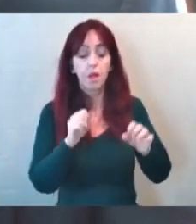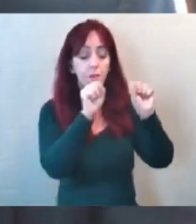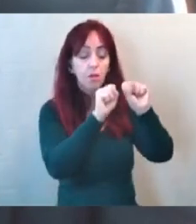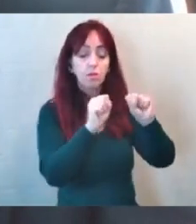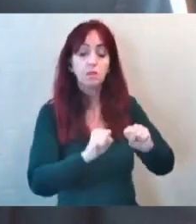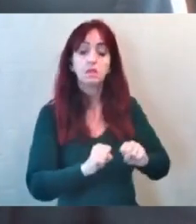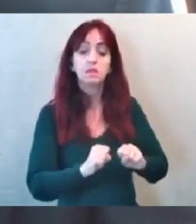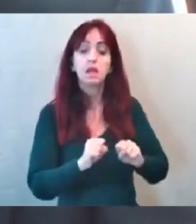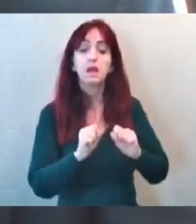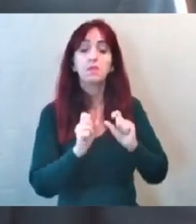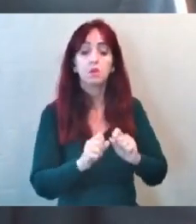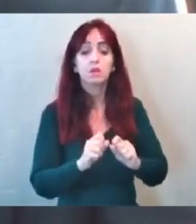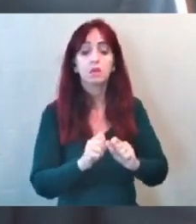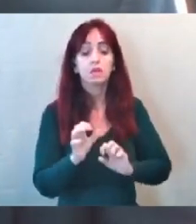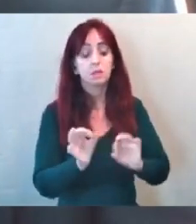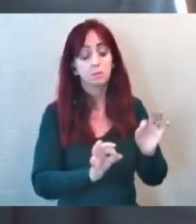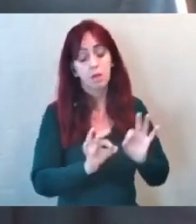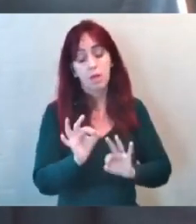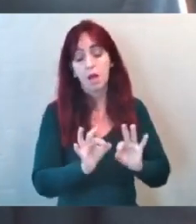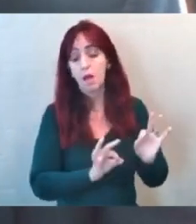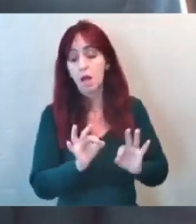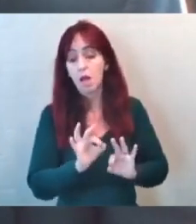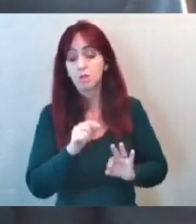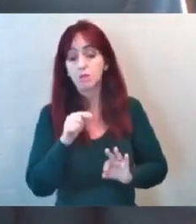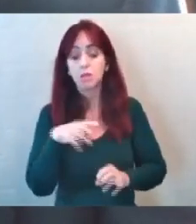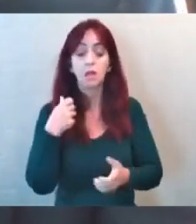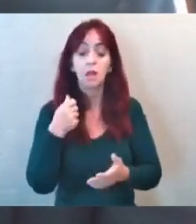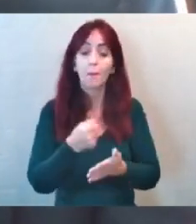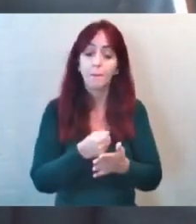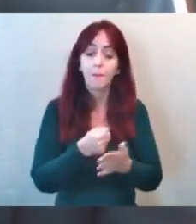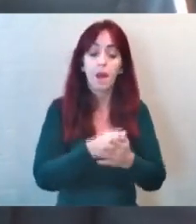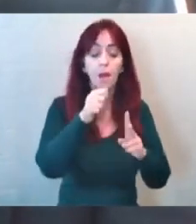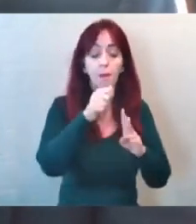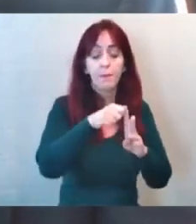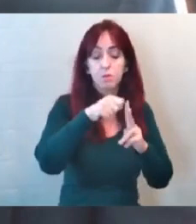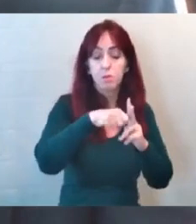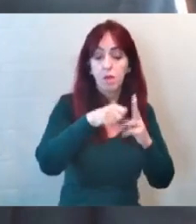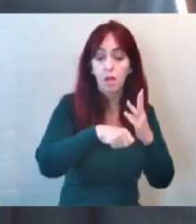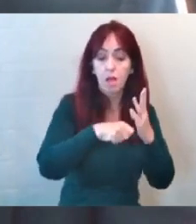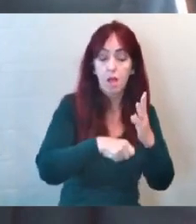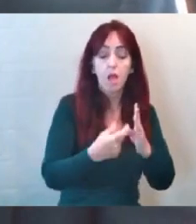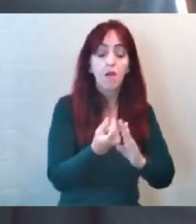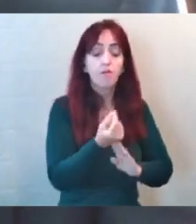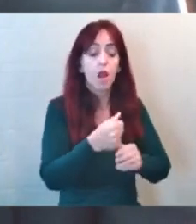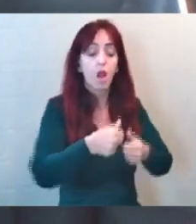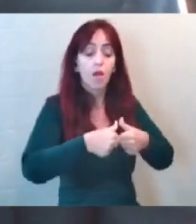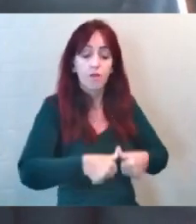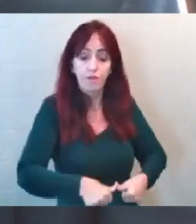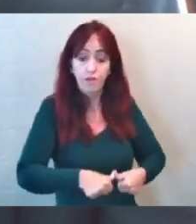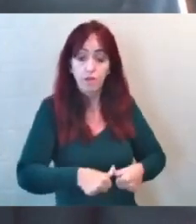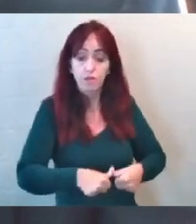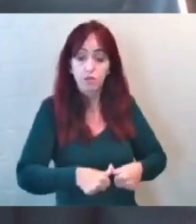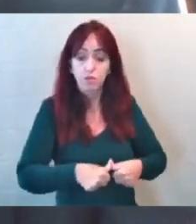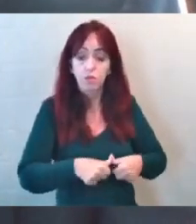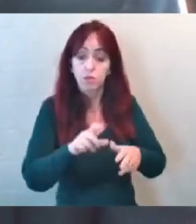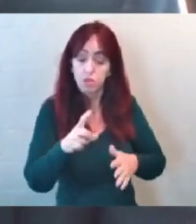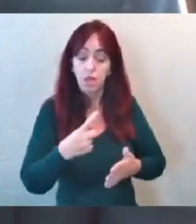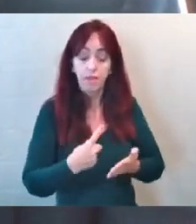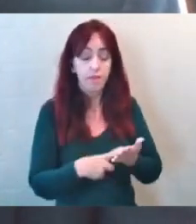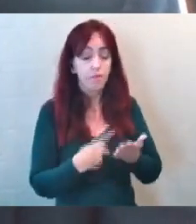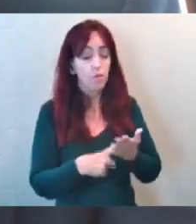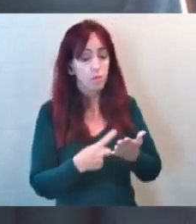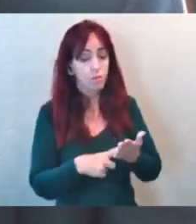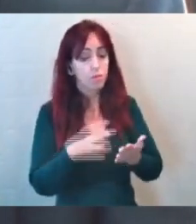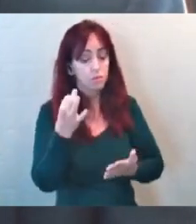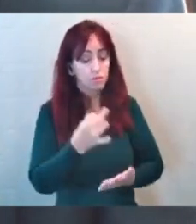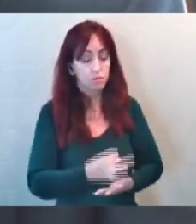montante. Para o sistema convencional, é simplesmente um arranjo em que eles pagam mensalmente o valor fixo que foi determinado à época